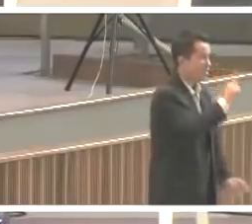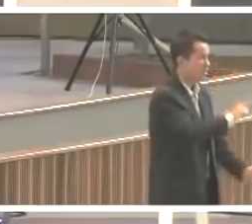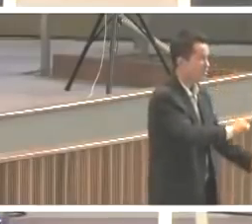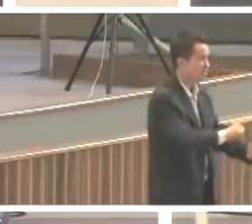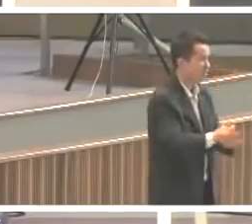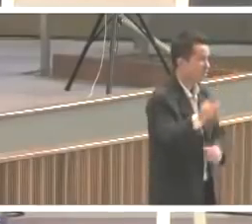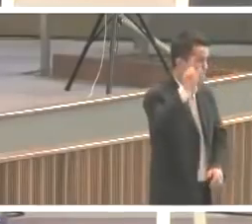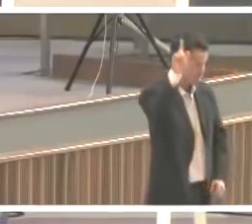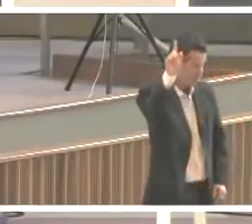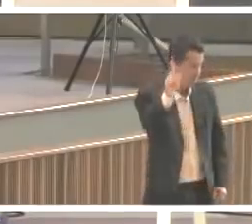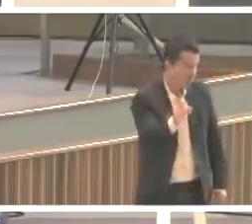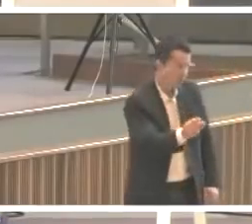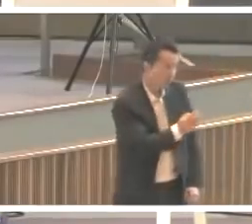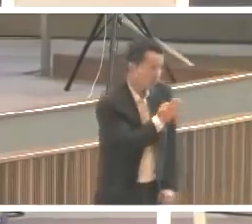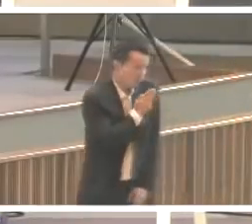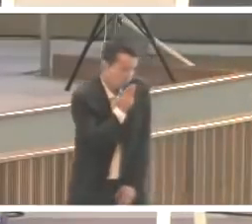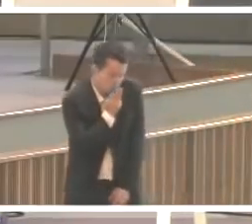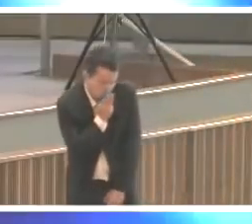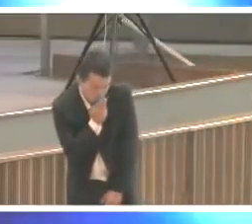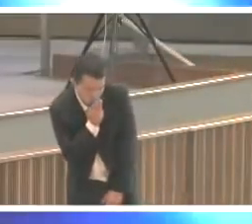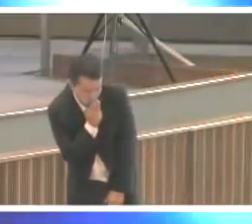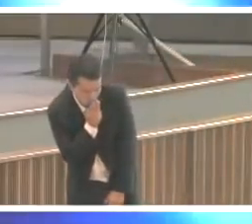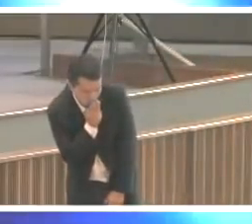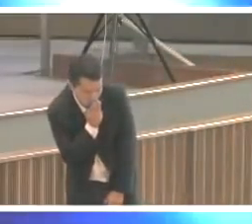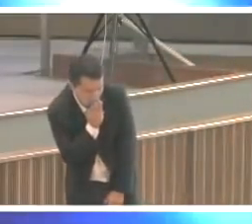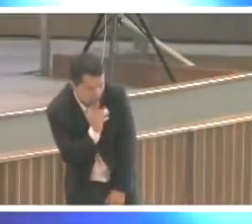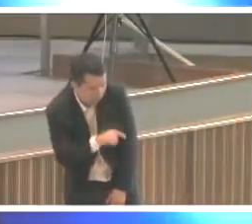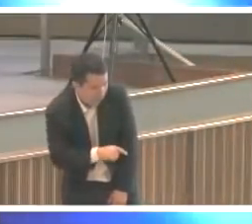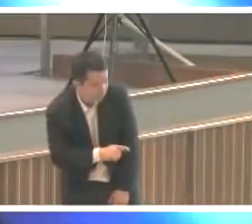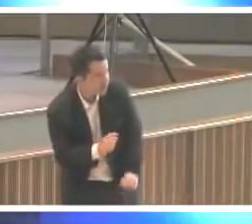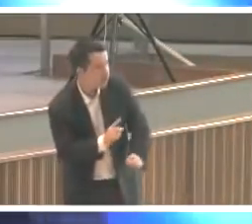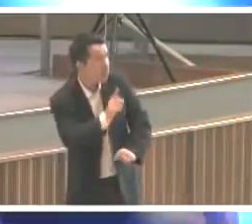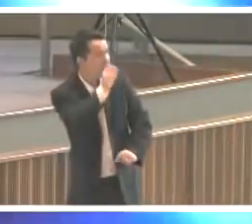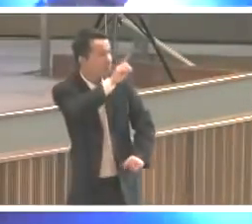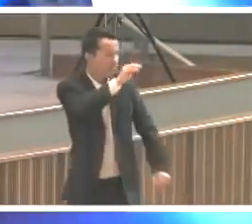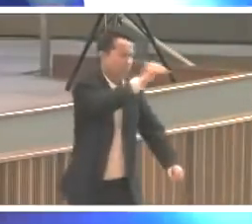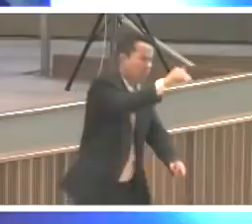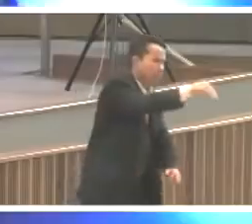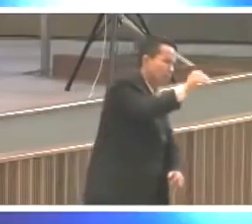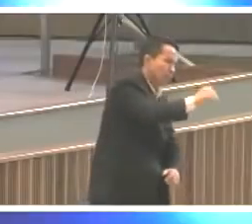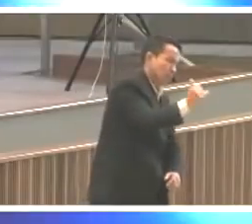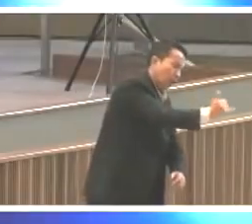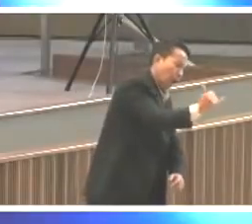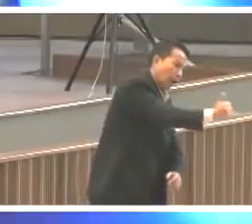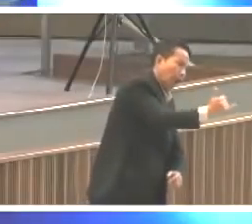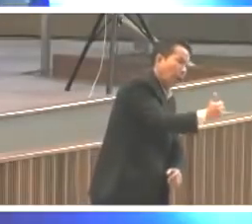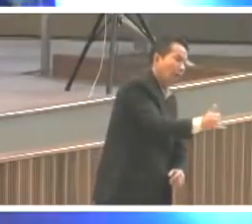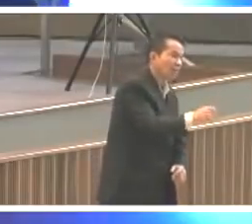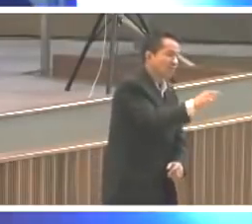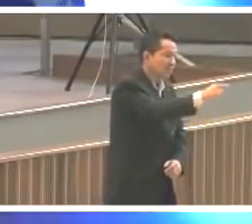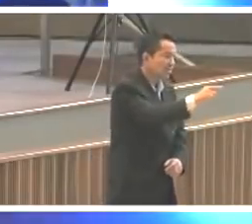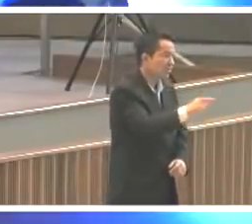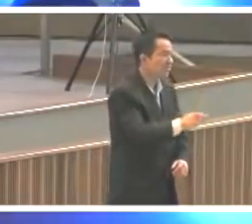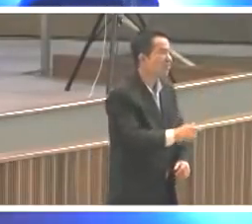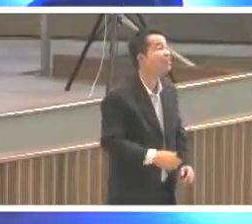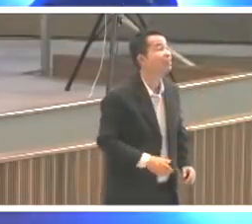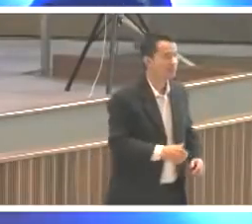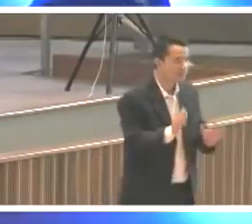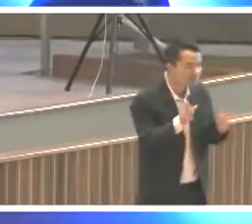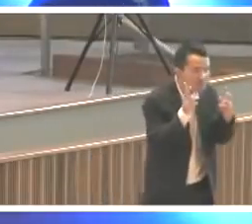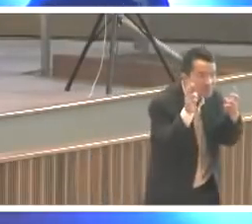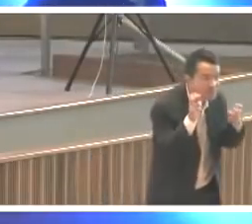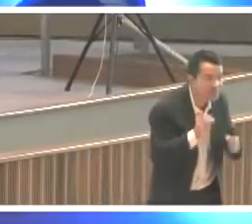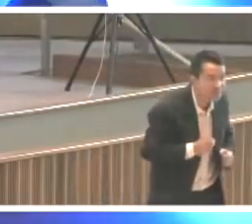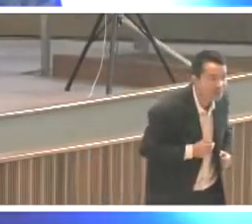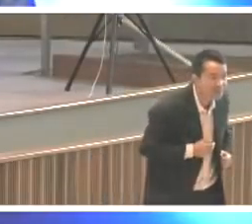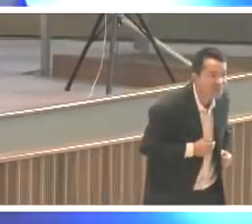não, Ele está falando com você. Então o que você consegue discernir que Deus está falando com você nesses